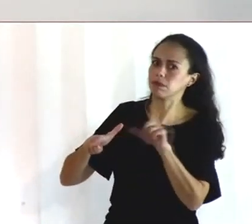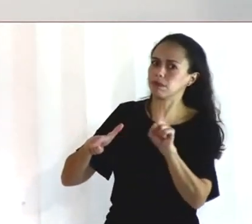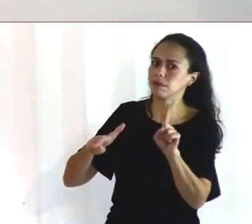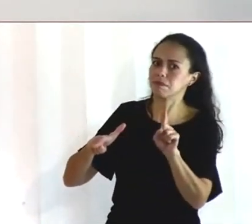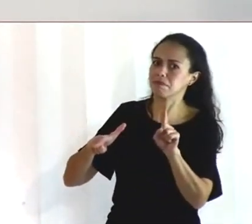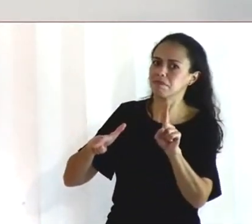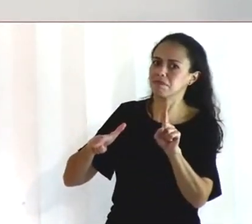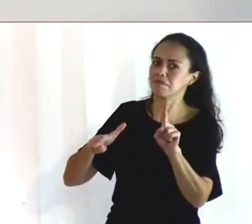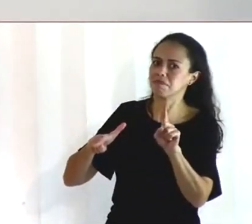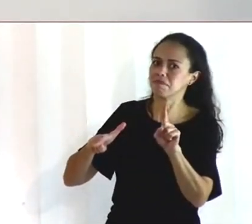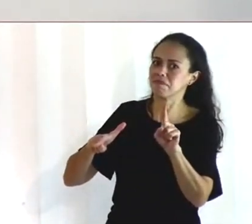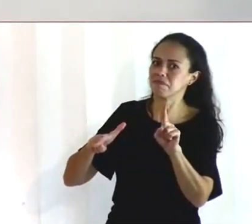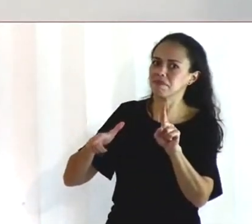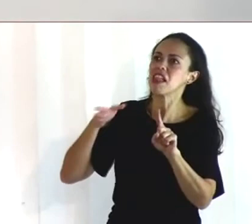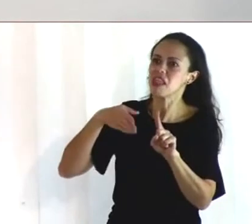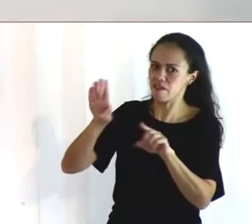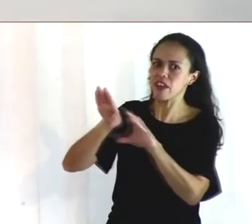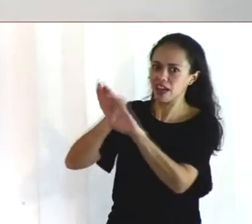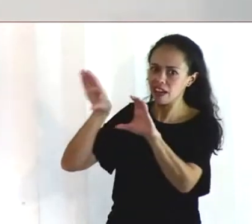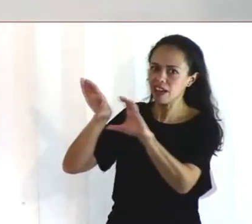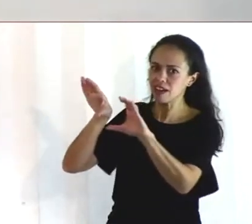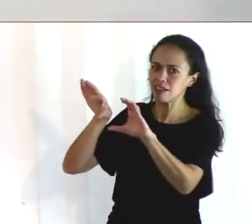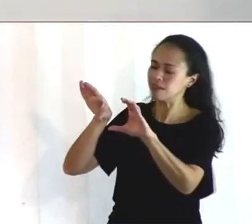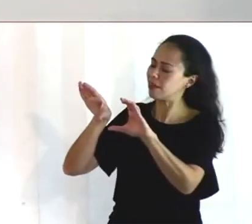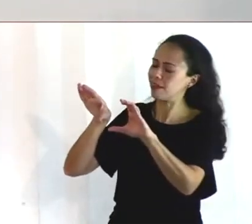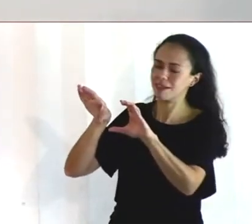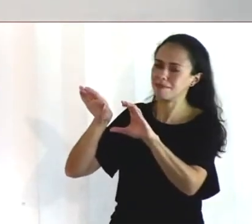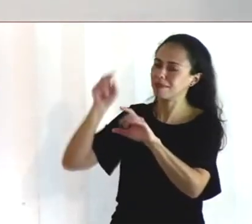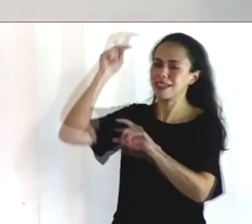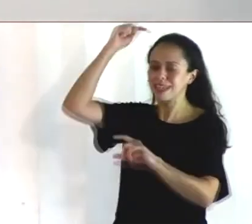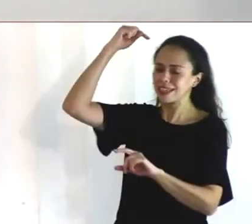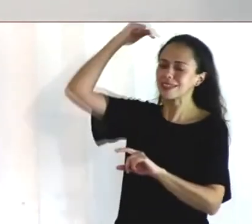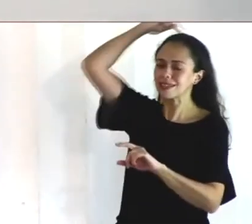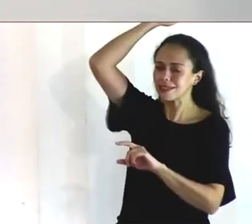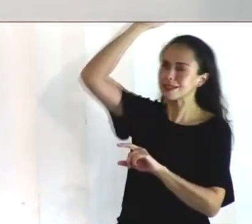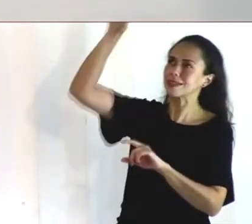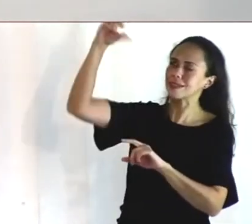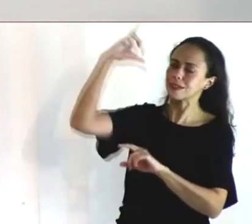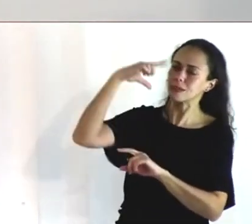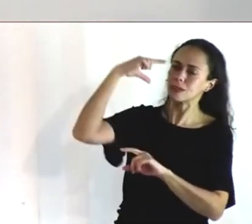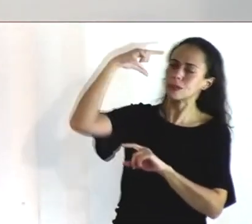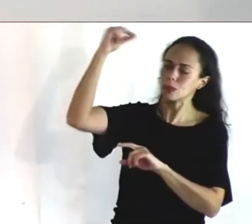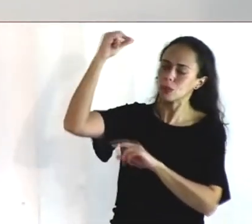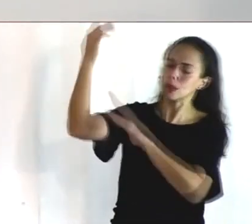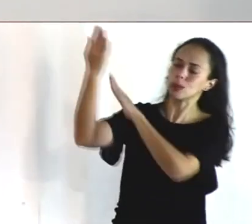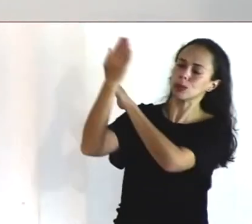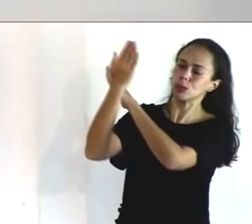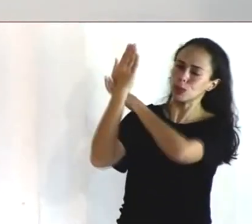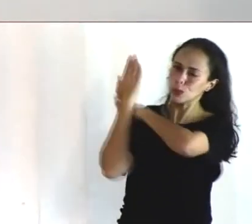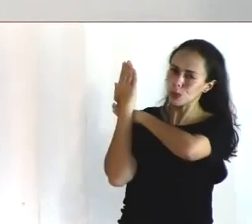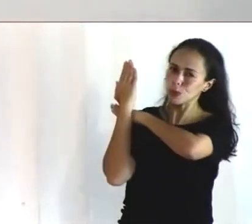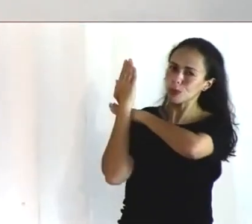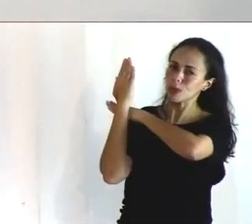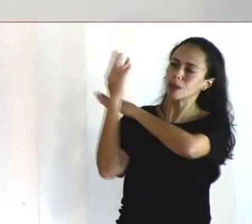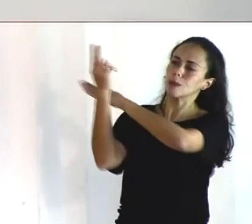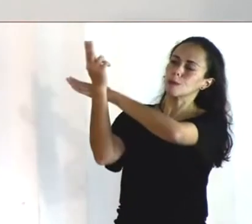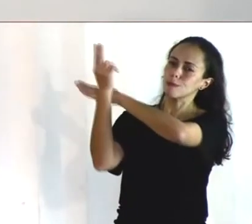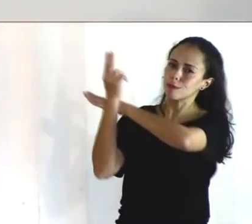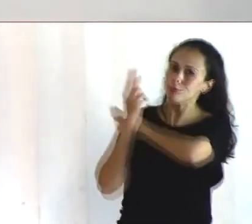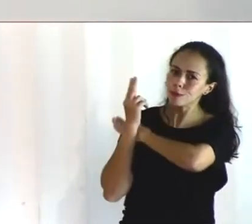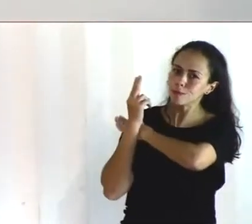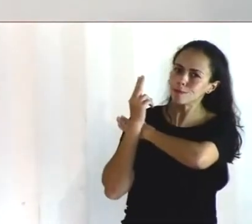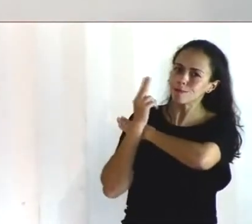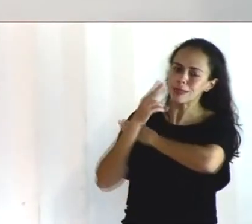Deus. O que nos leva é a santidade de Deus cobrir a nossa pecaminosidade. O que nos leva é